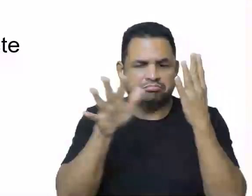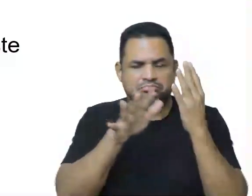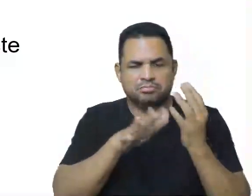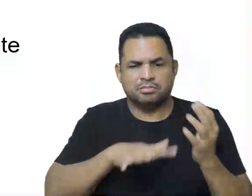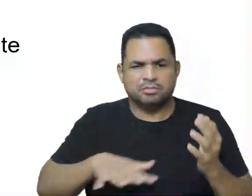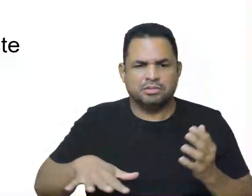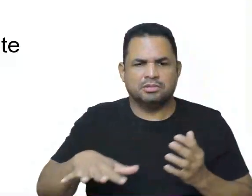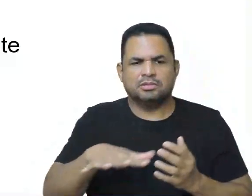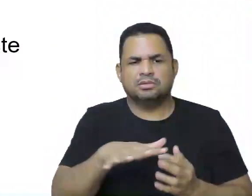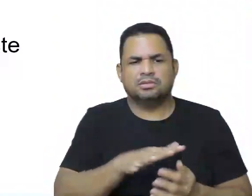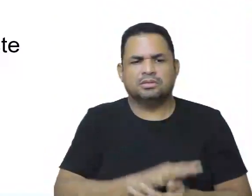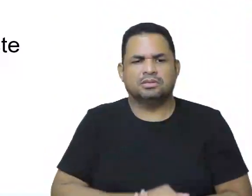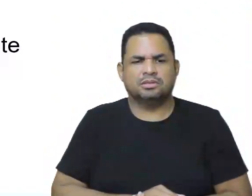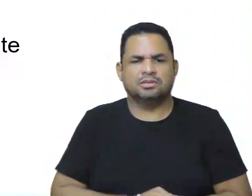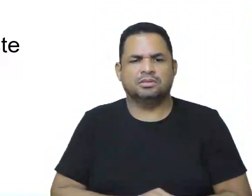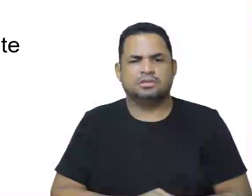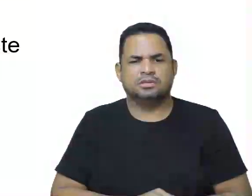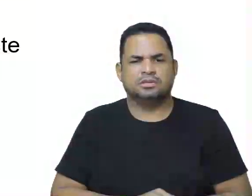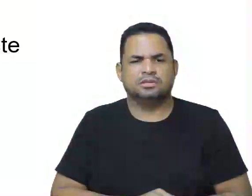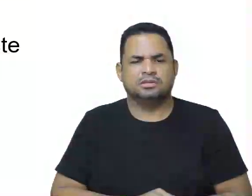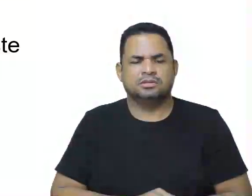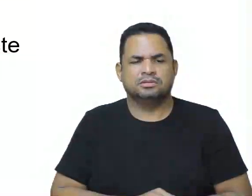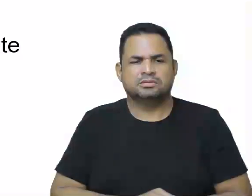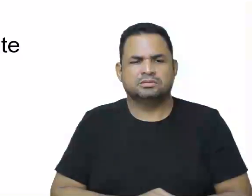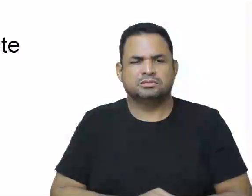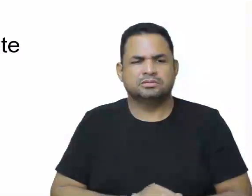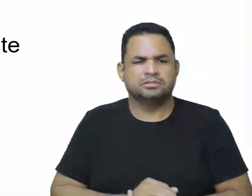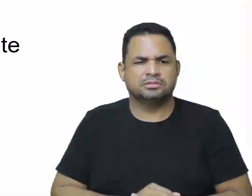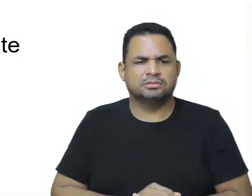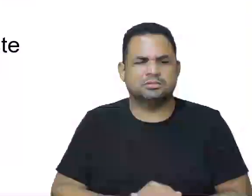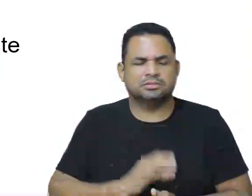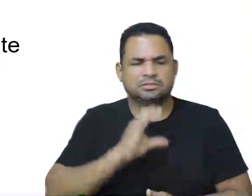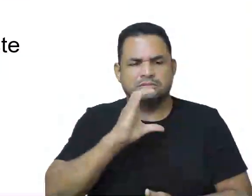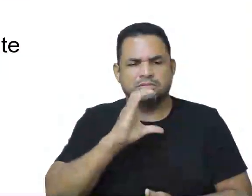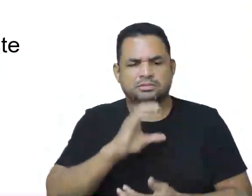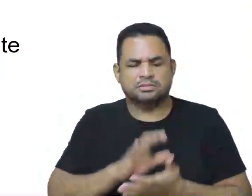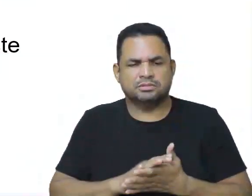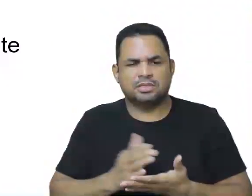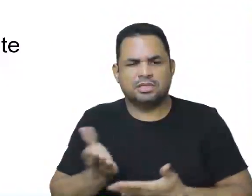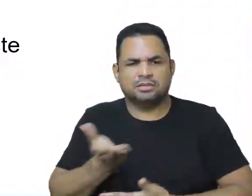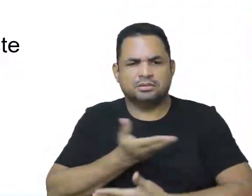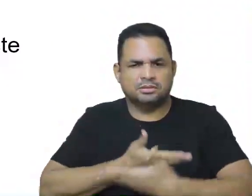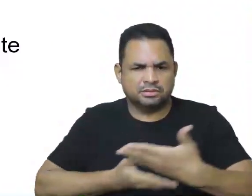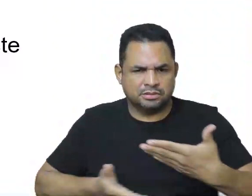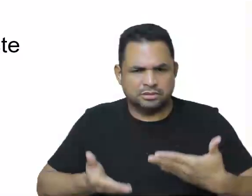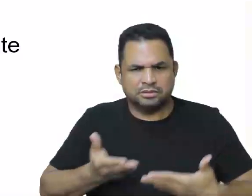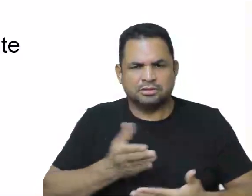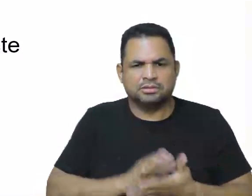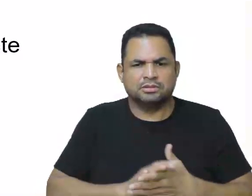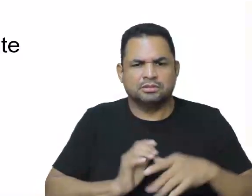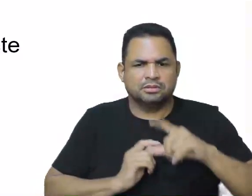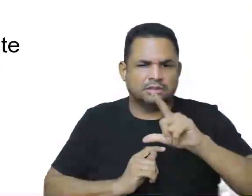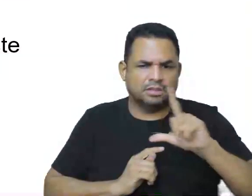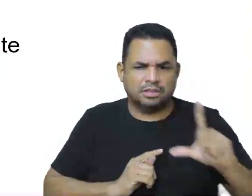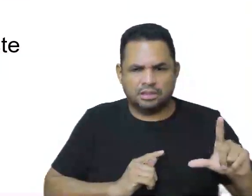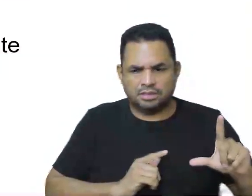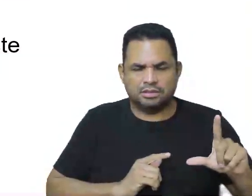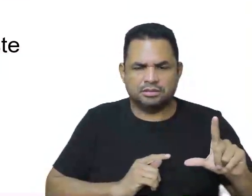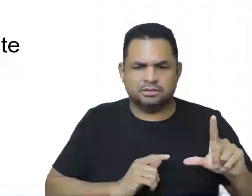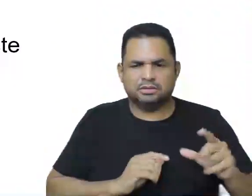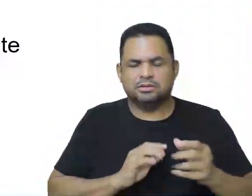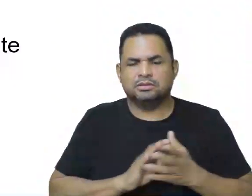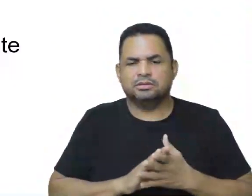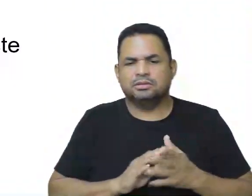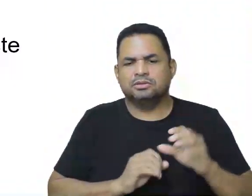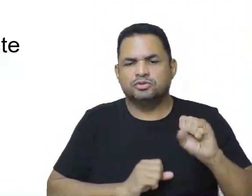ambientais. C, voltado ao tratamento das relações entre o leste socialista